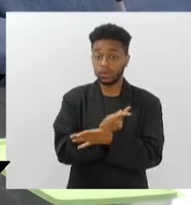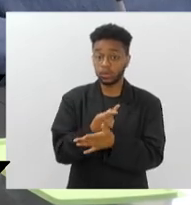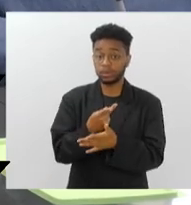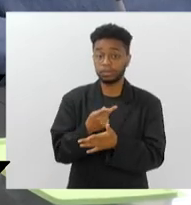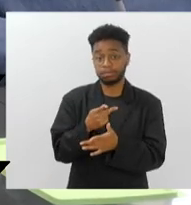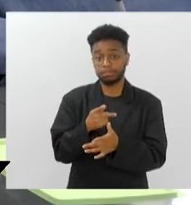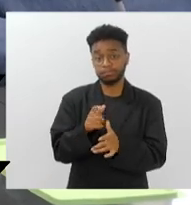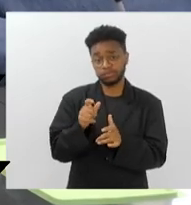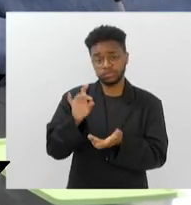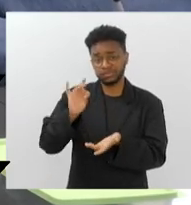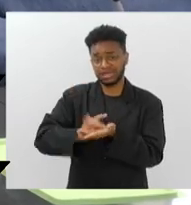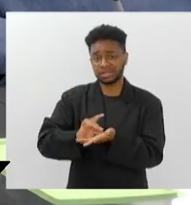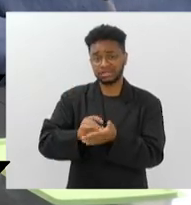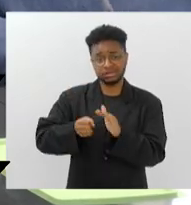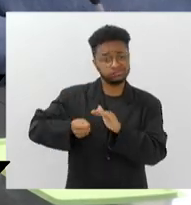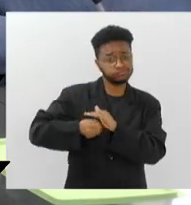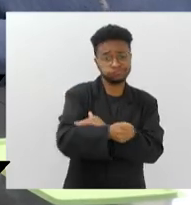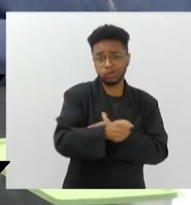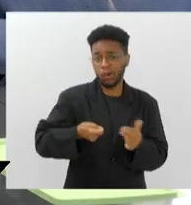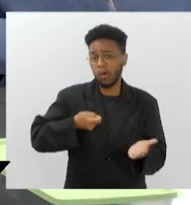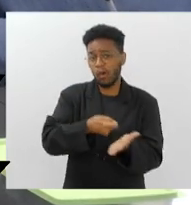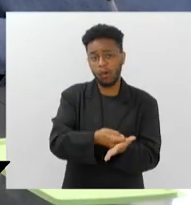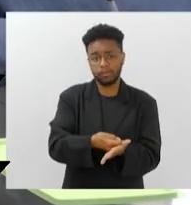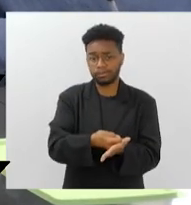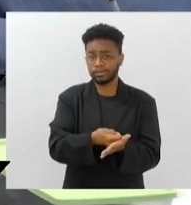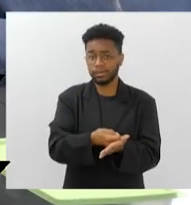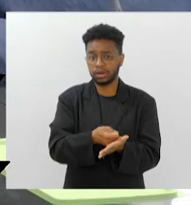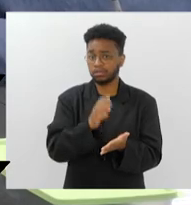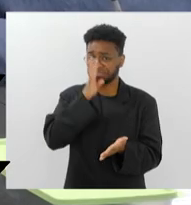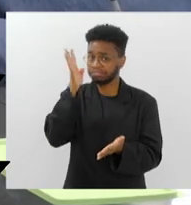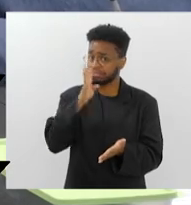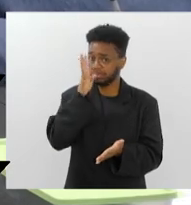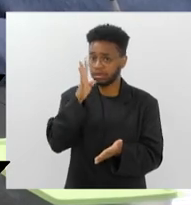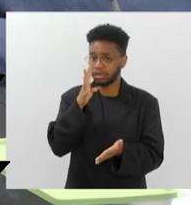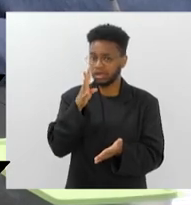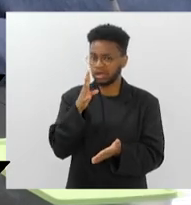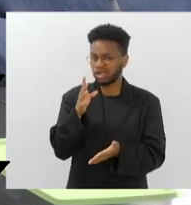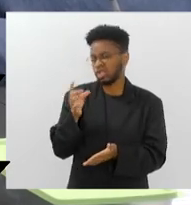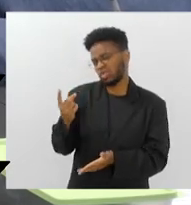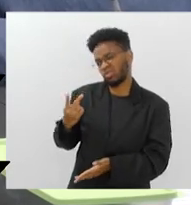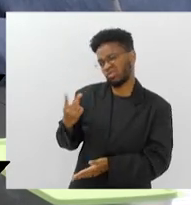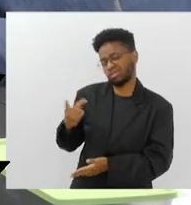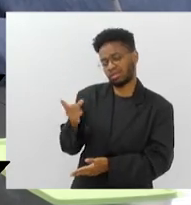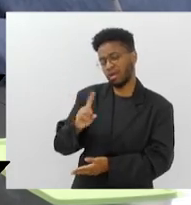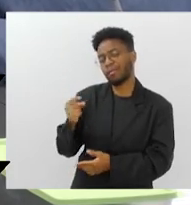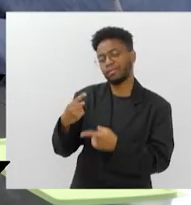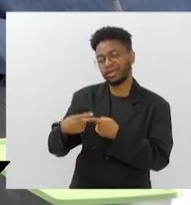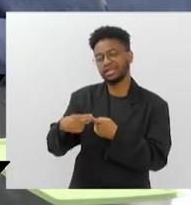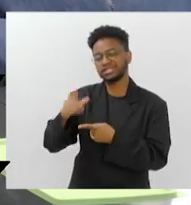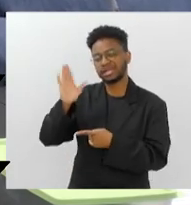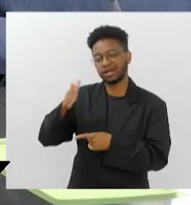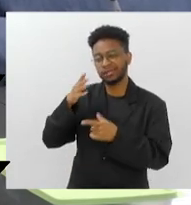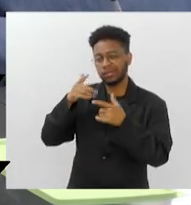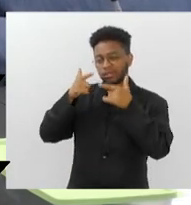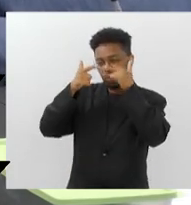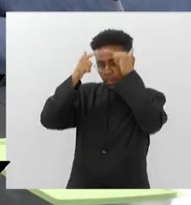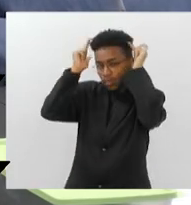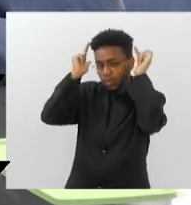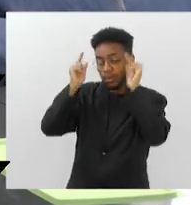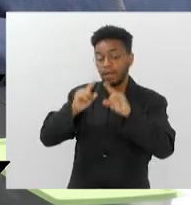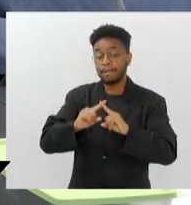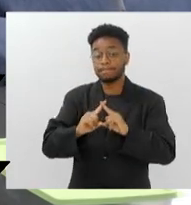realmente cabeludas eu não digo eu e vossa excelência que já estamos com as nossas costas desmatadas Mas